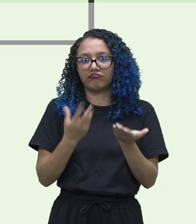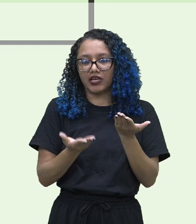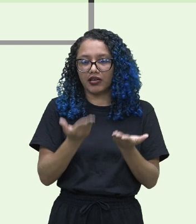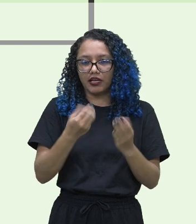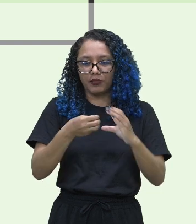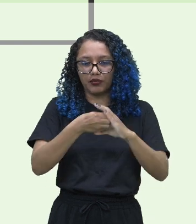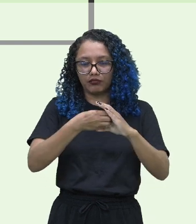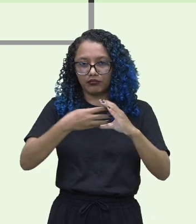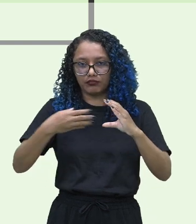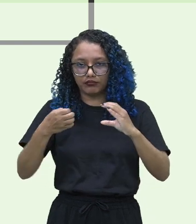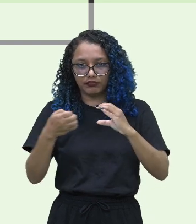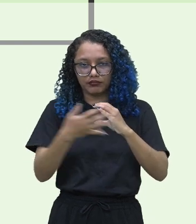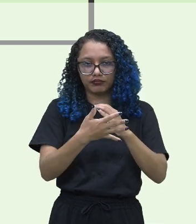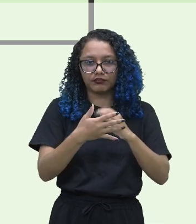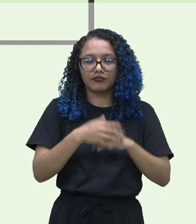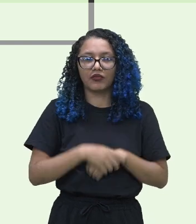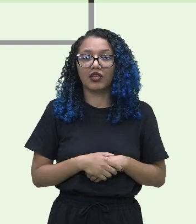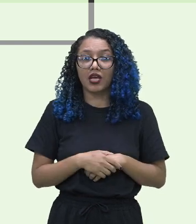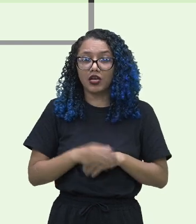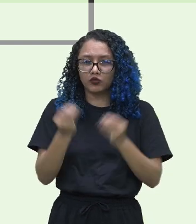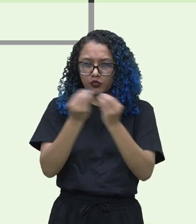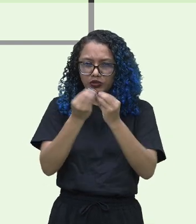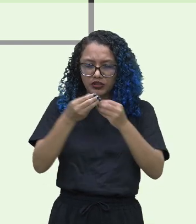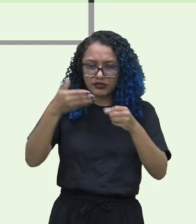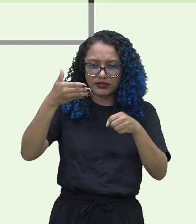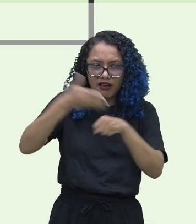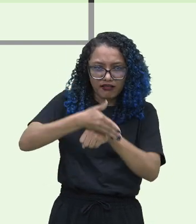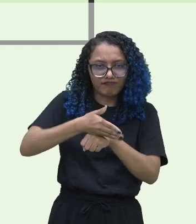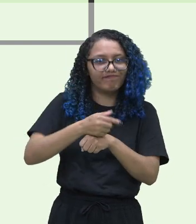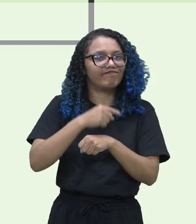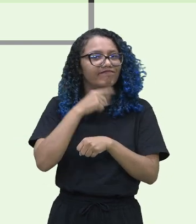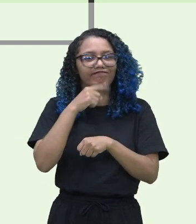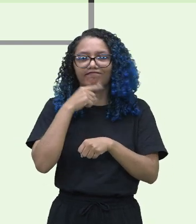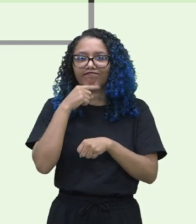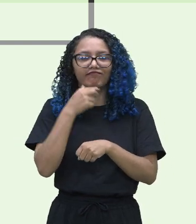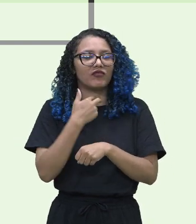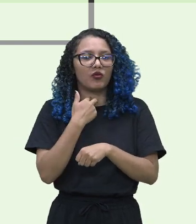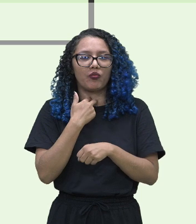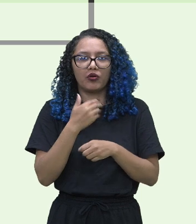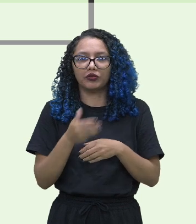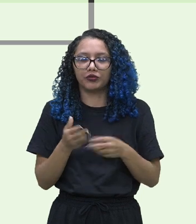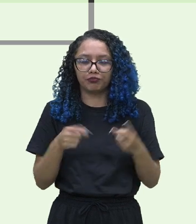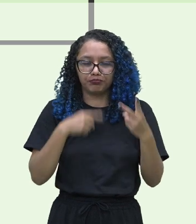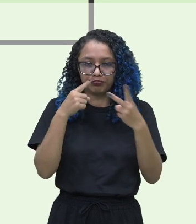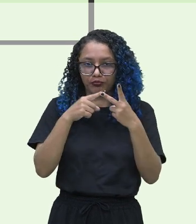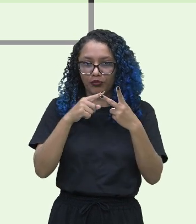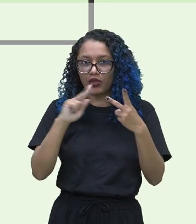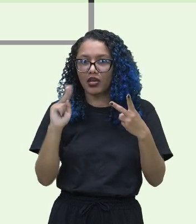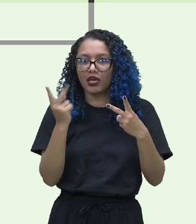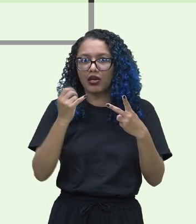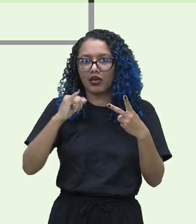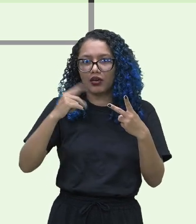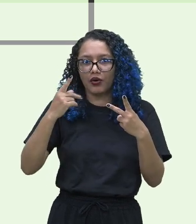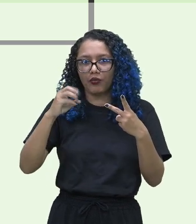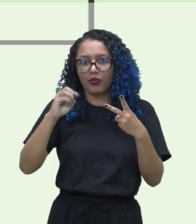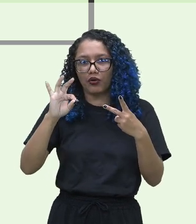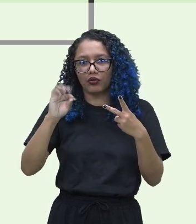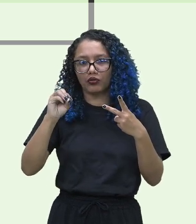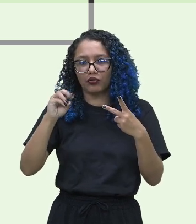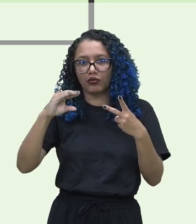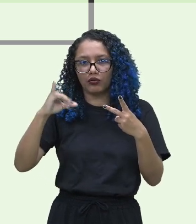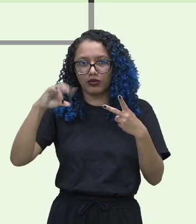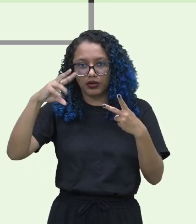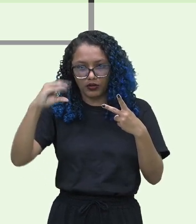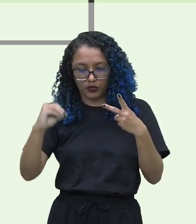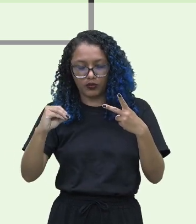vai ter passagem de substâncias. No meio hipotônico, no segundo, a passagem